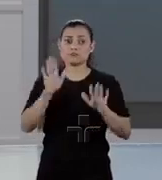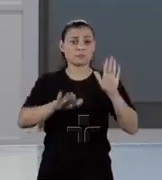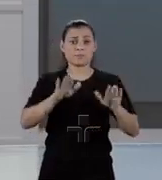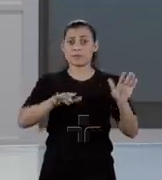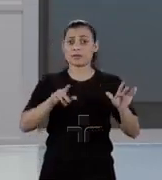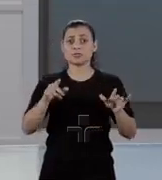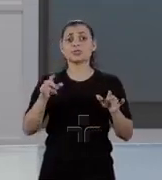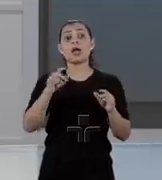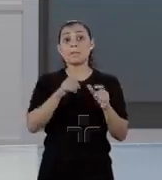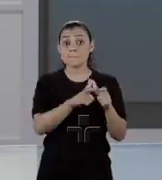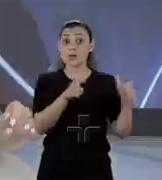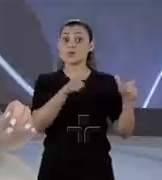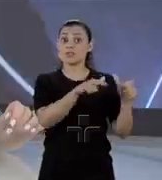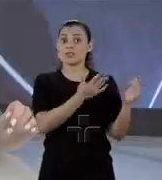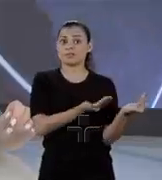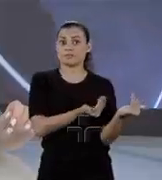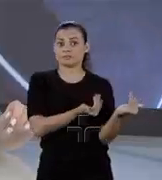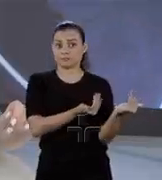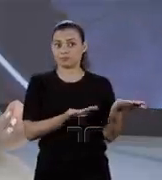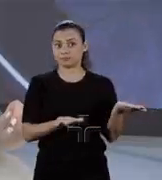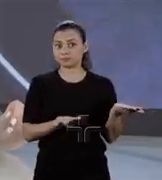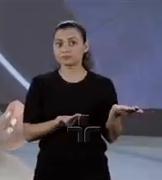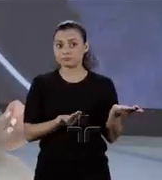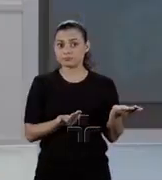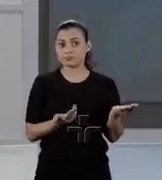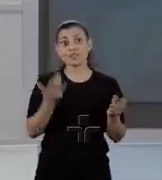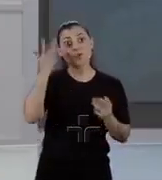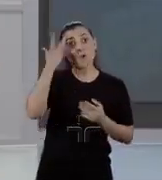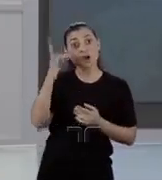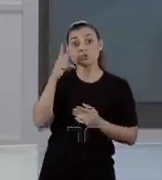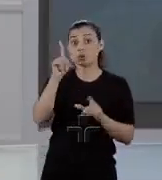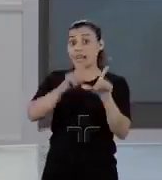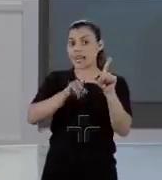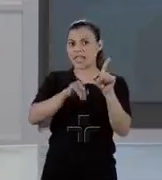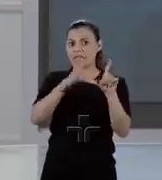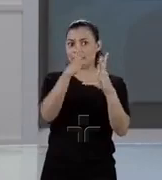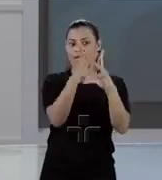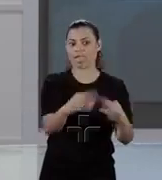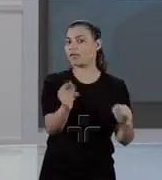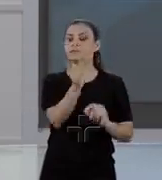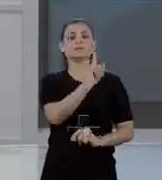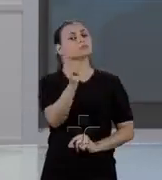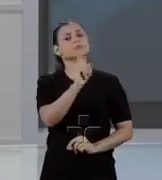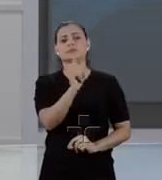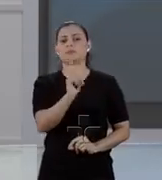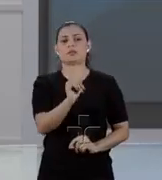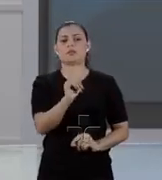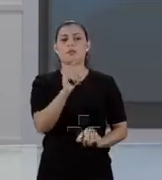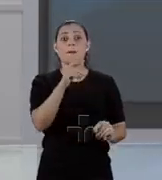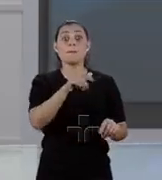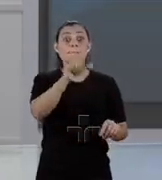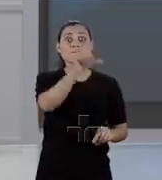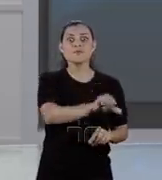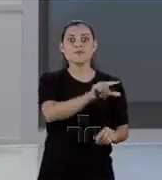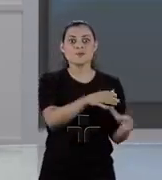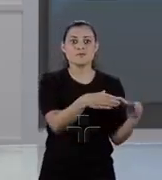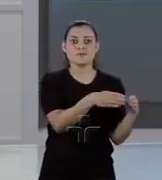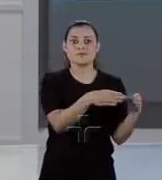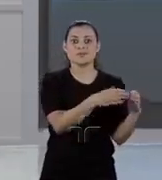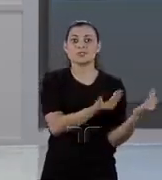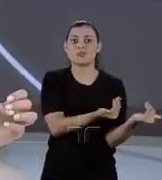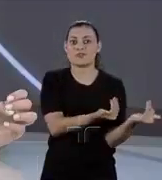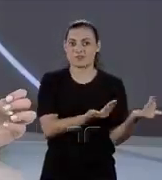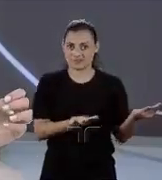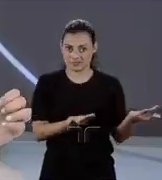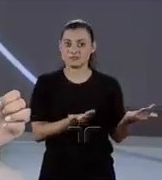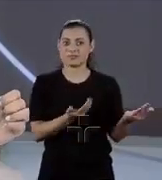mais jovens. As vírgulas não vão sumir, então. Não, eu acho que não, mas eu acho que o maior risco está nos mais jovens, na perda da língua.